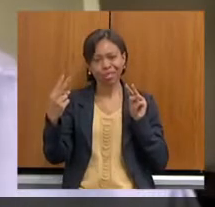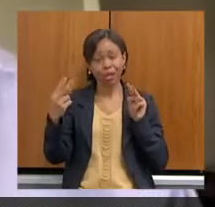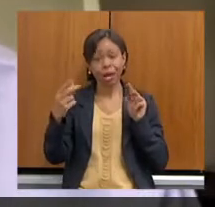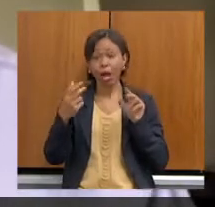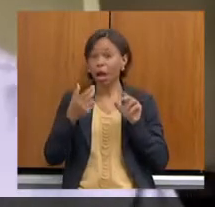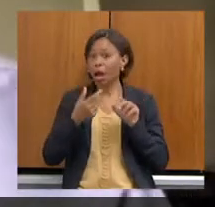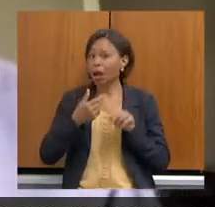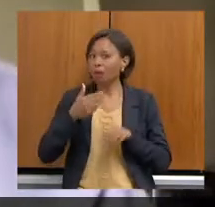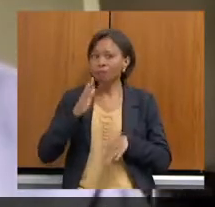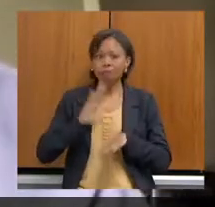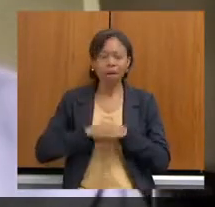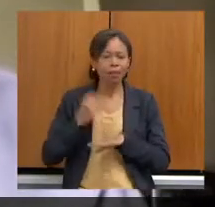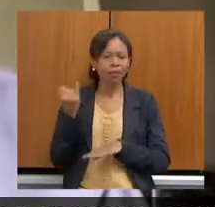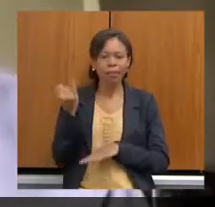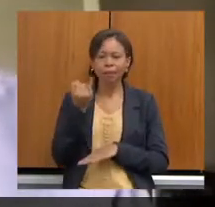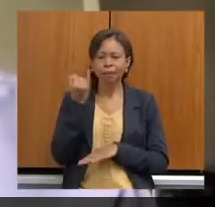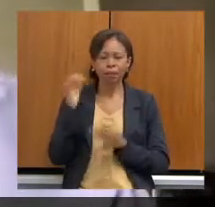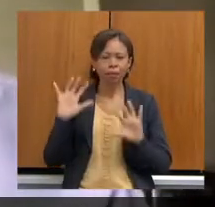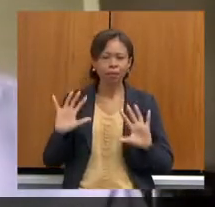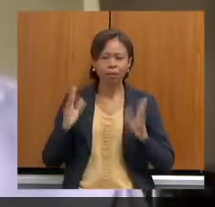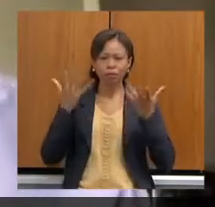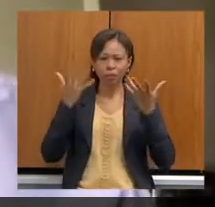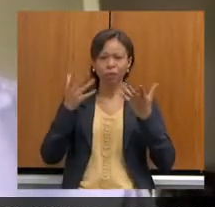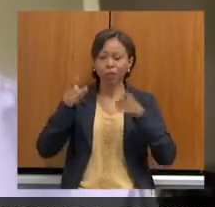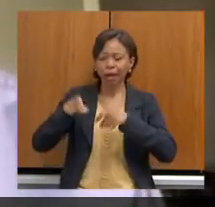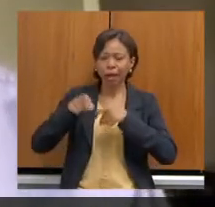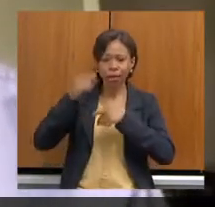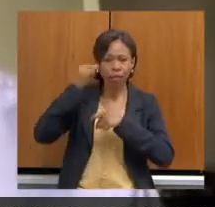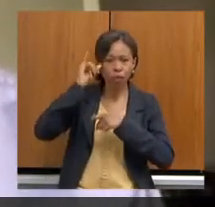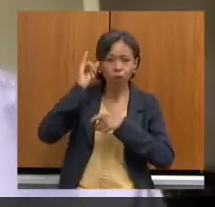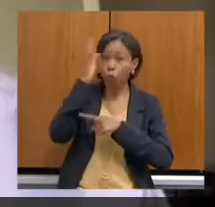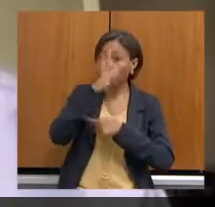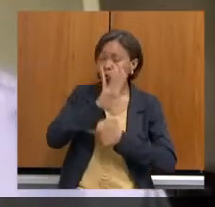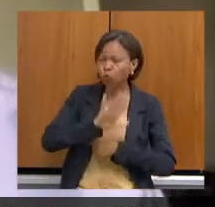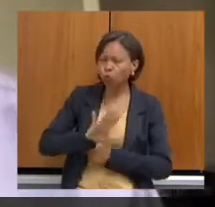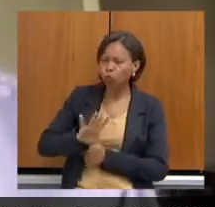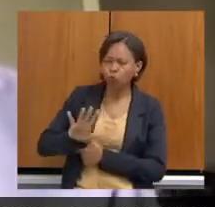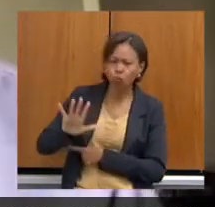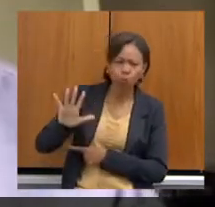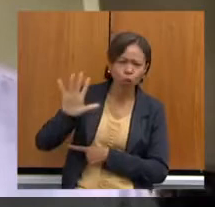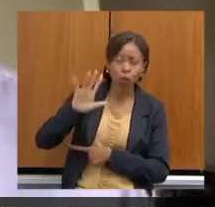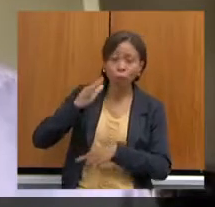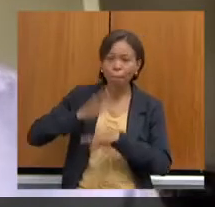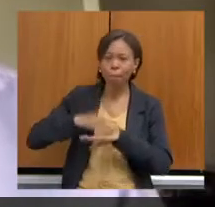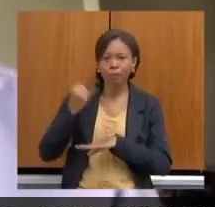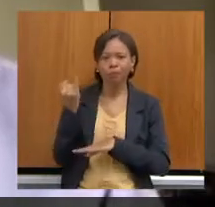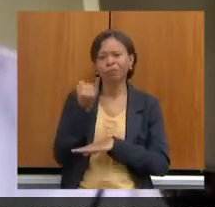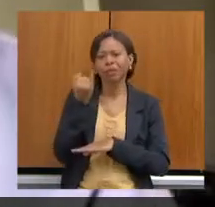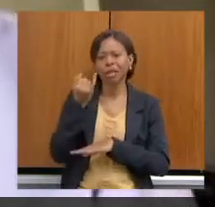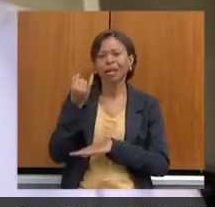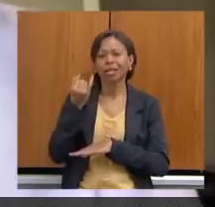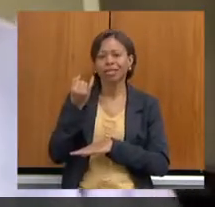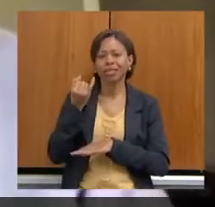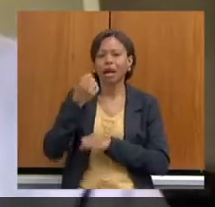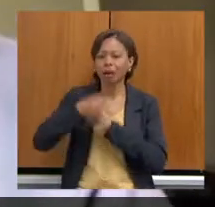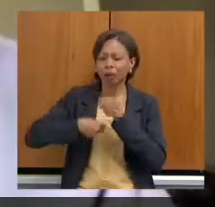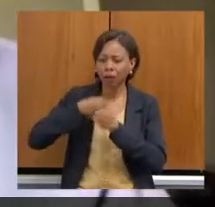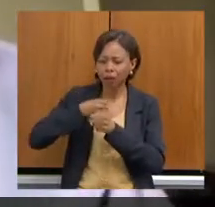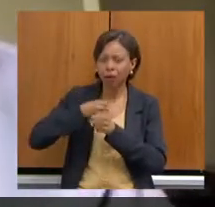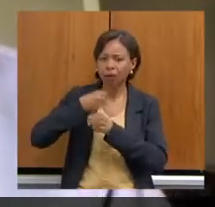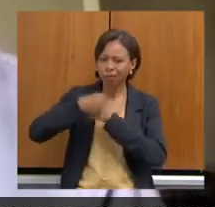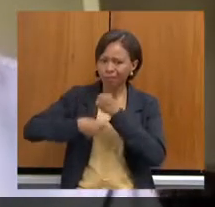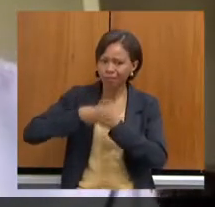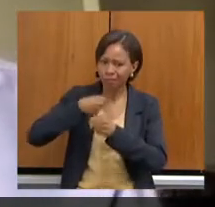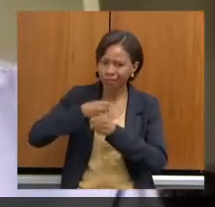evento de água um negócio de agronegócio do Brasil os maiores do Brasil que acontece anualmente em